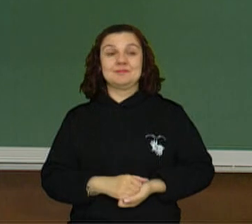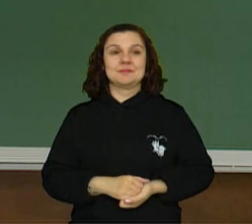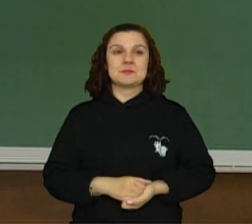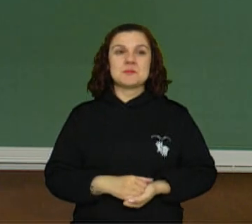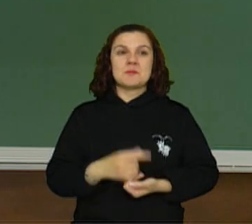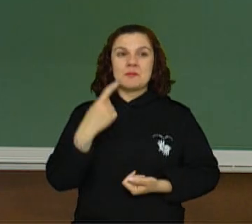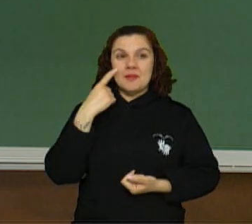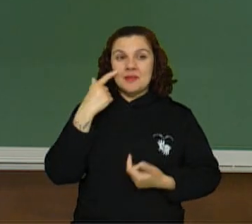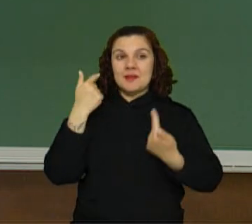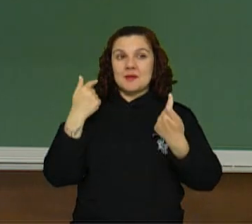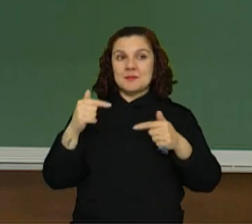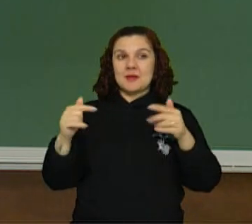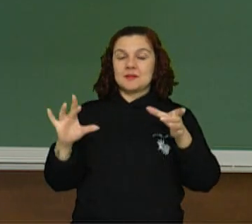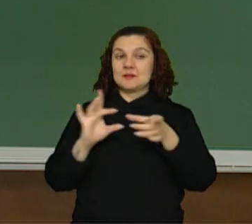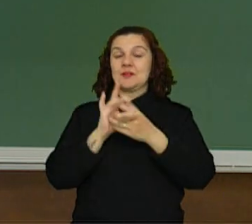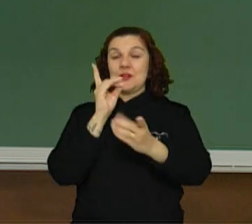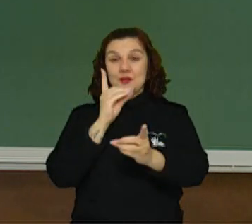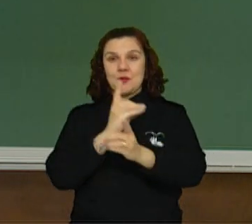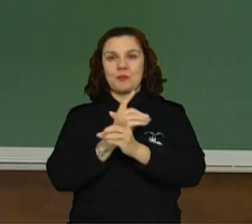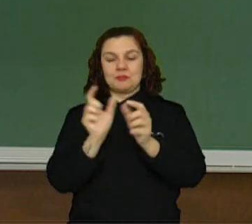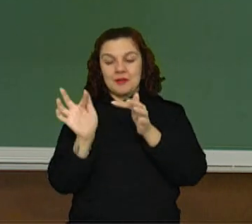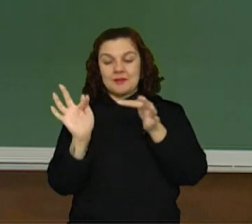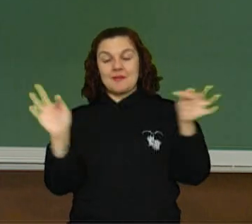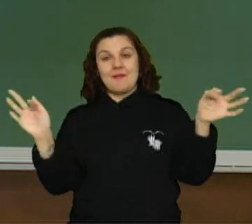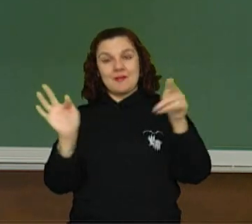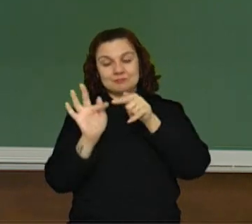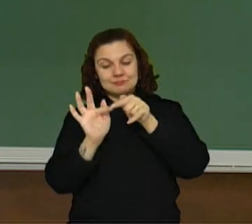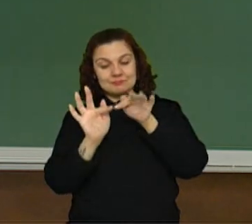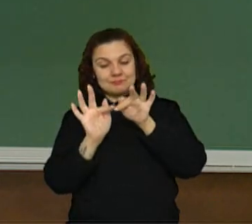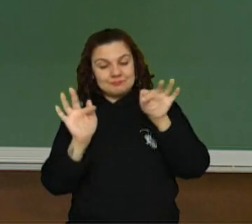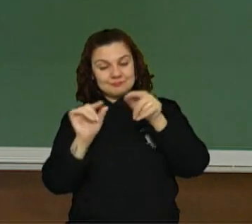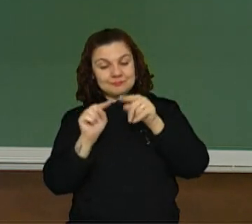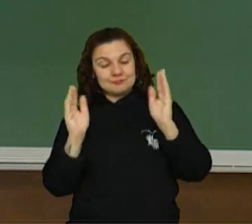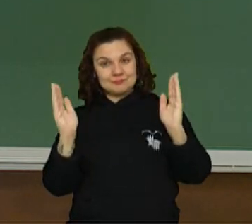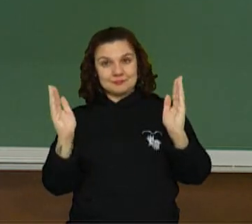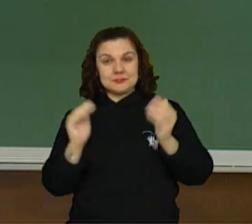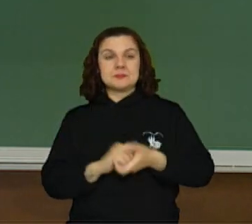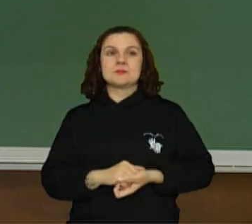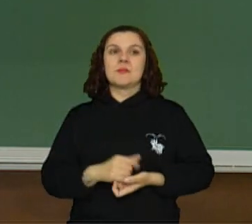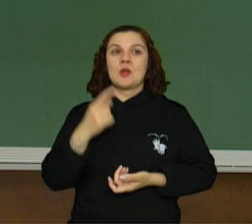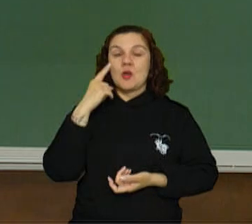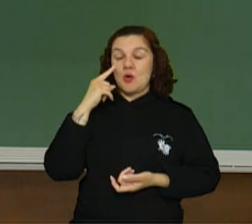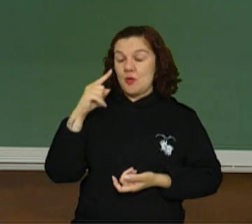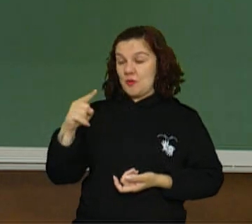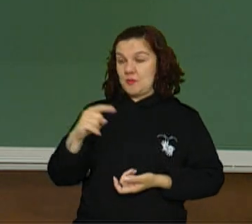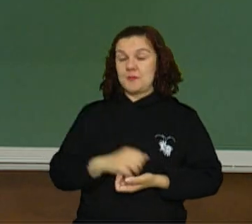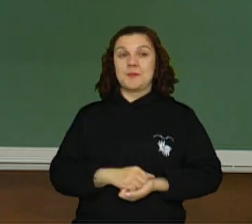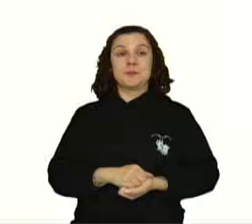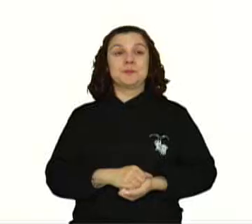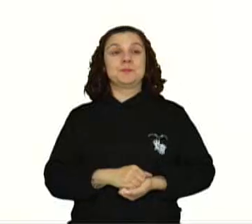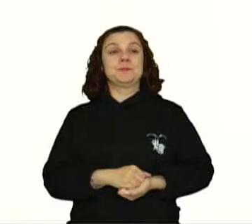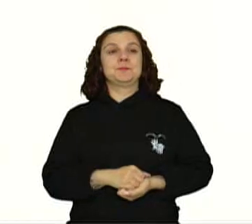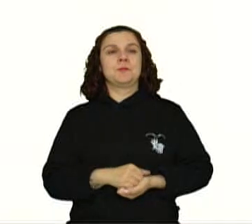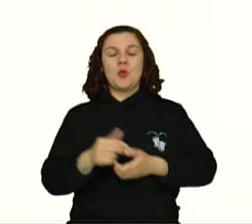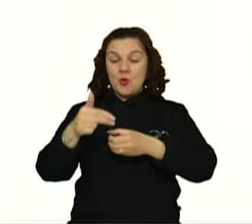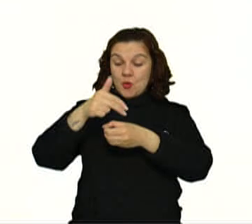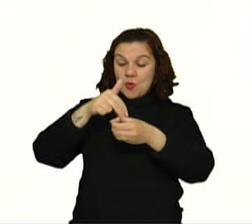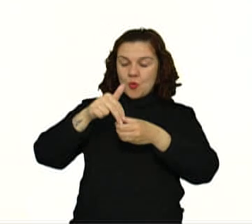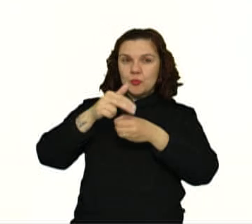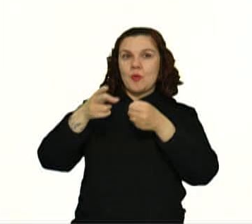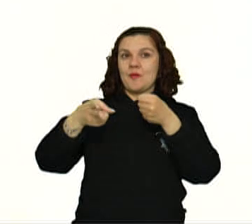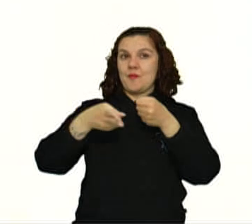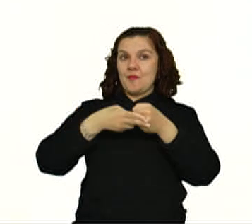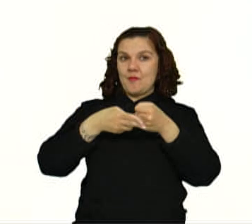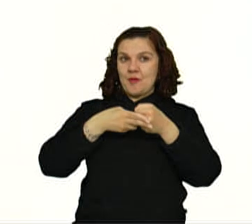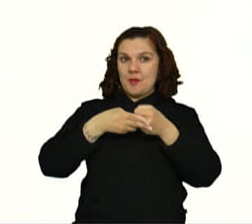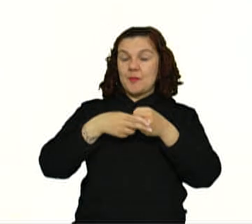Então, você tem que detectar isso dentro da tua frase. Perfeito? Então lá, verbo nominal, quando o seu núcleo é